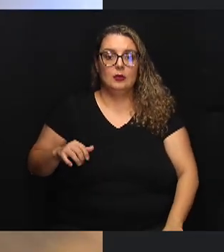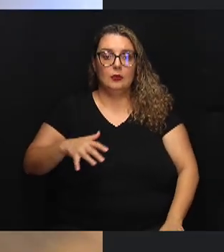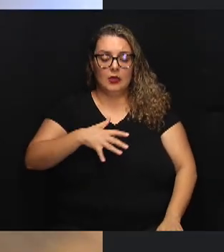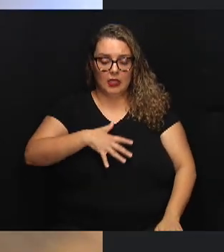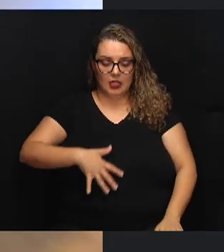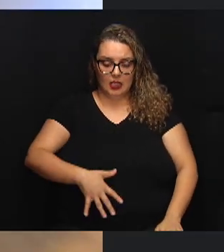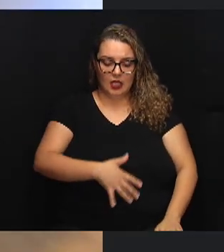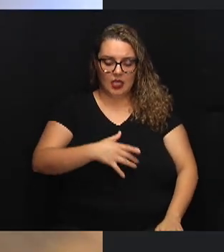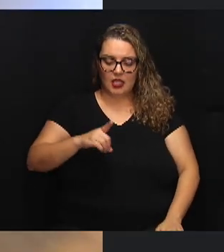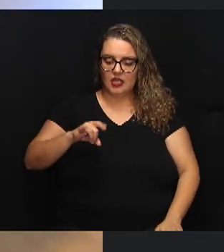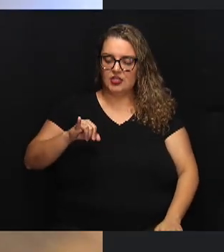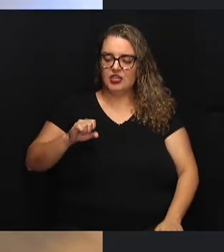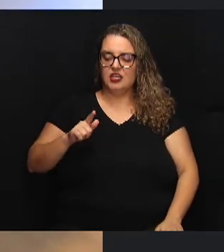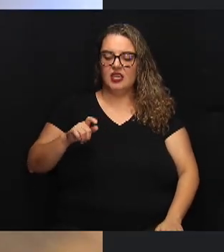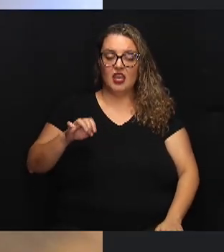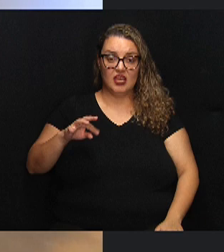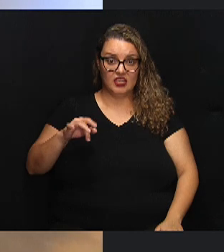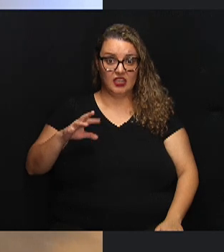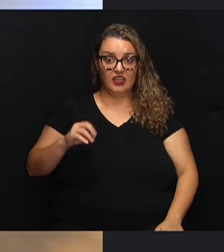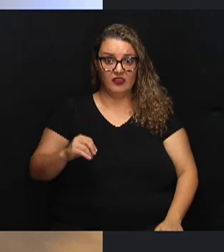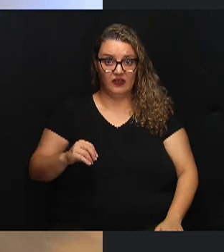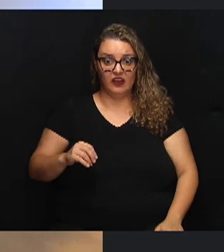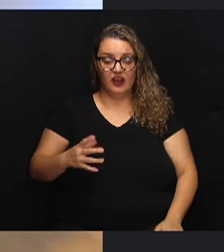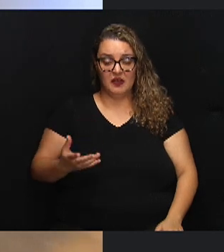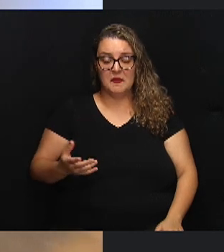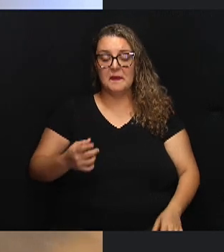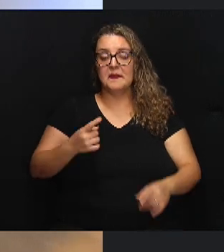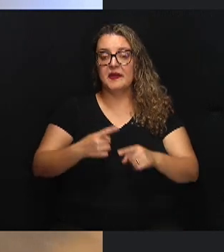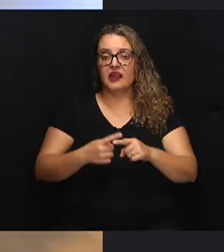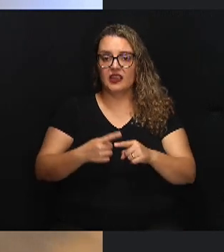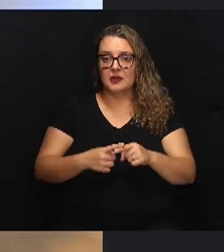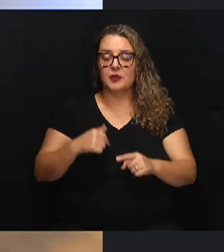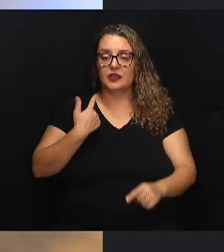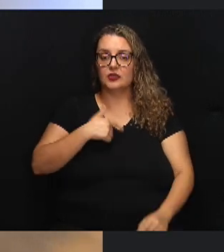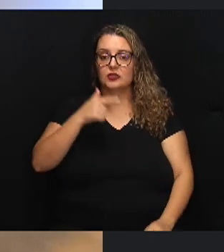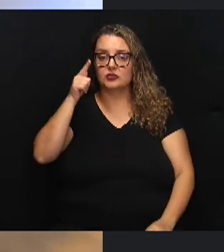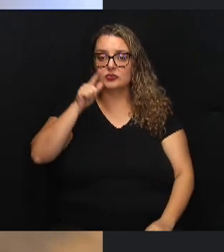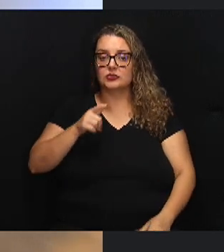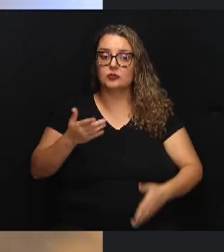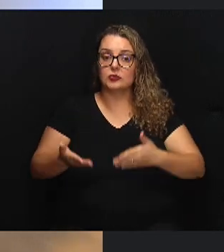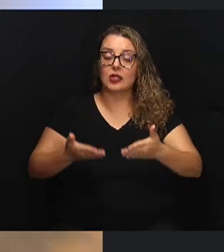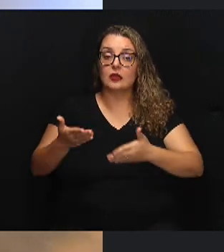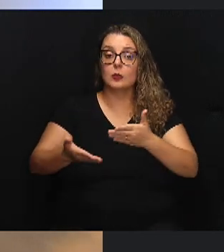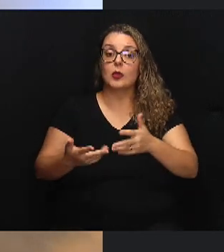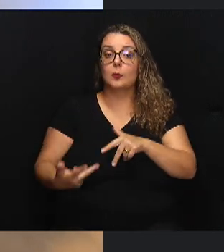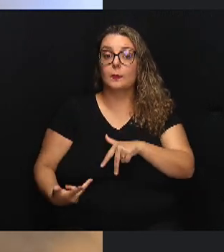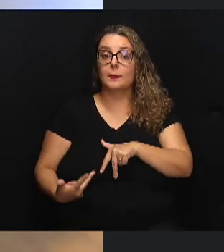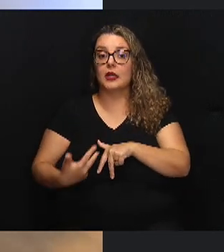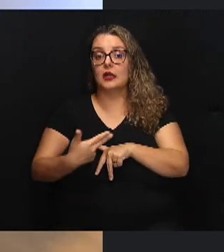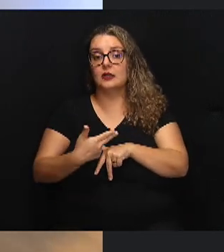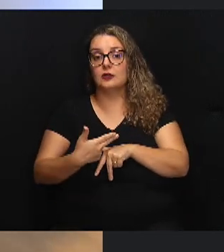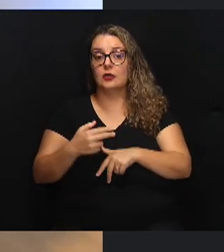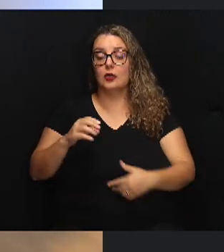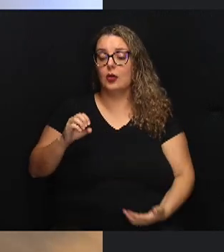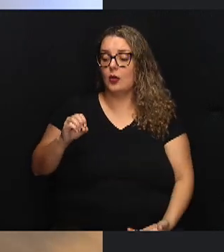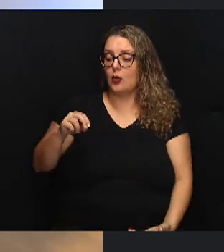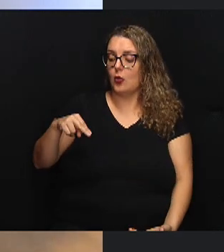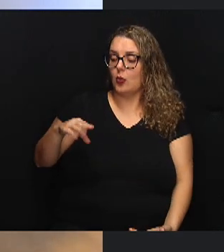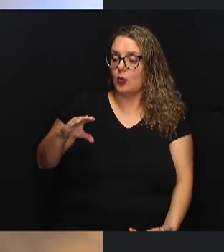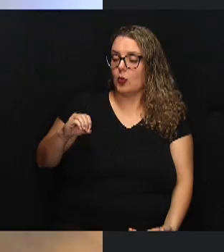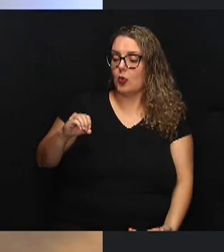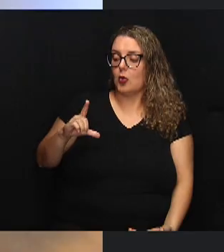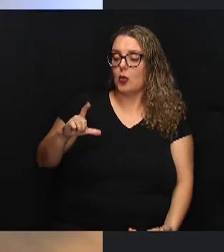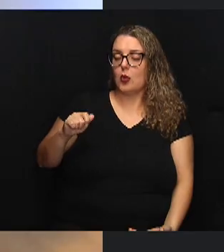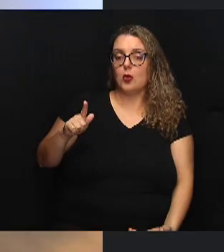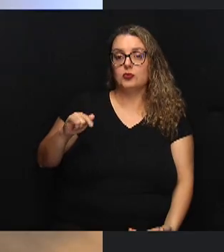cirúrgica altamente qualificada, para que realmente a gente consiga fazer um tratamento, uma cirurgia oncológica,